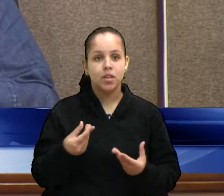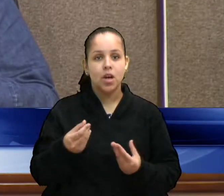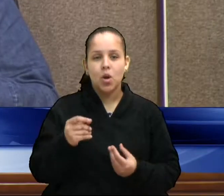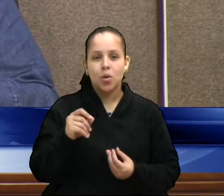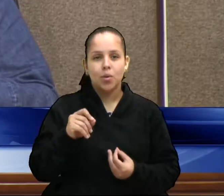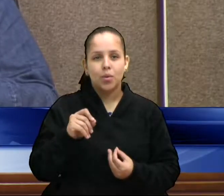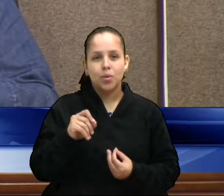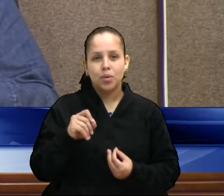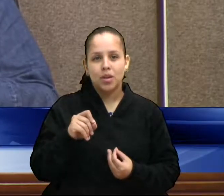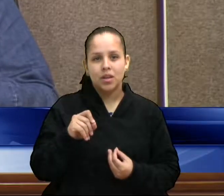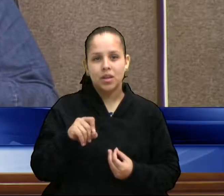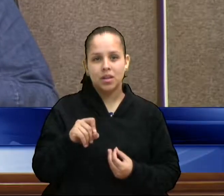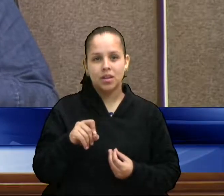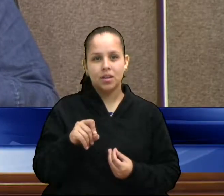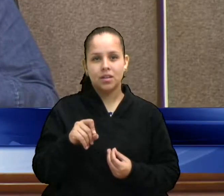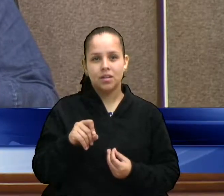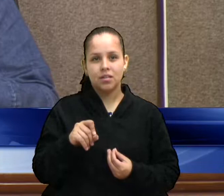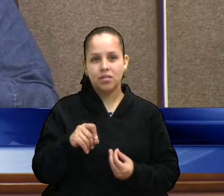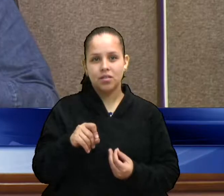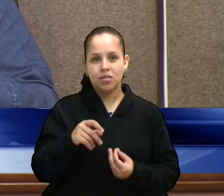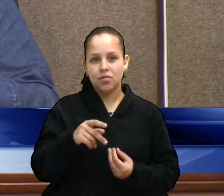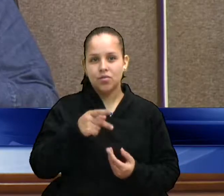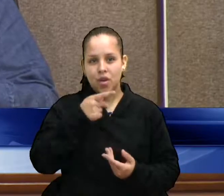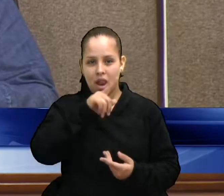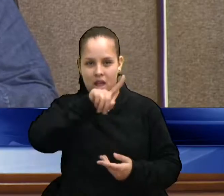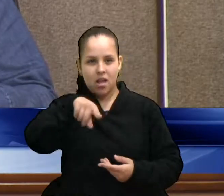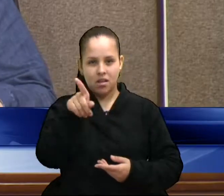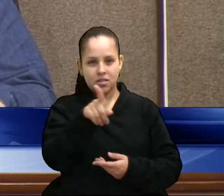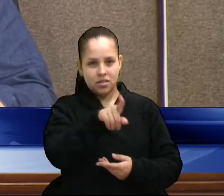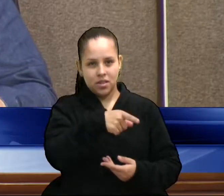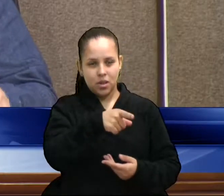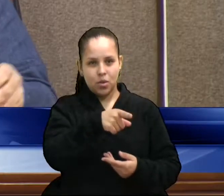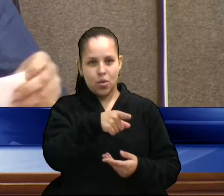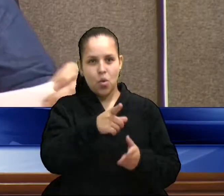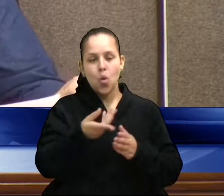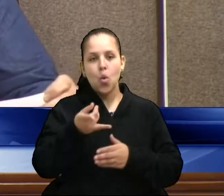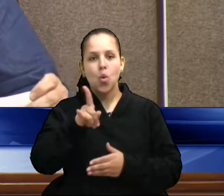que a sentença que anulou esse último certame fala?